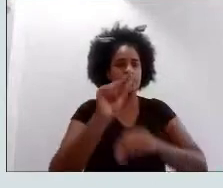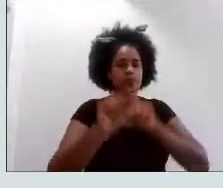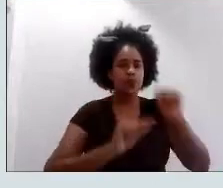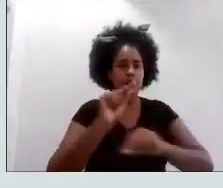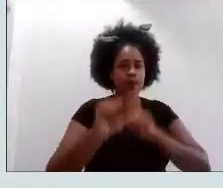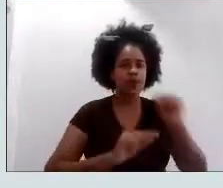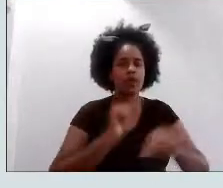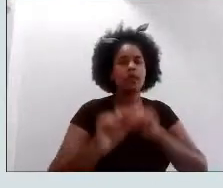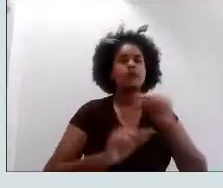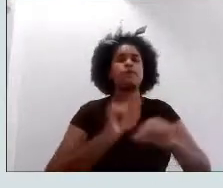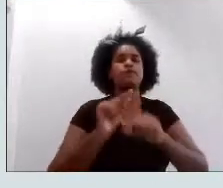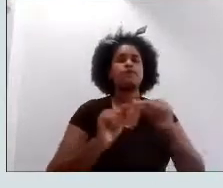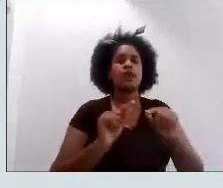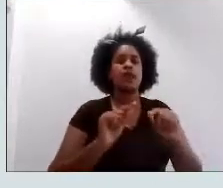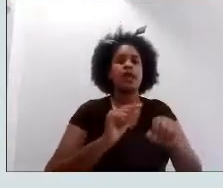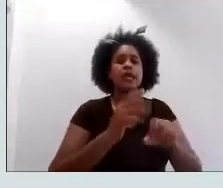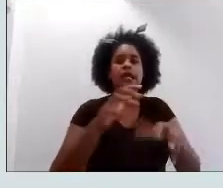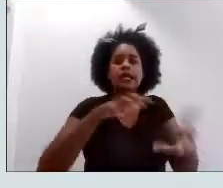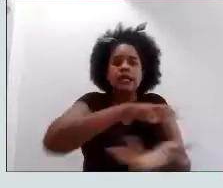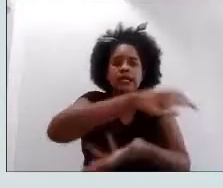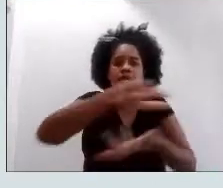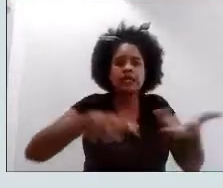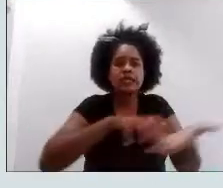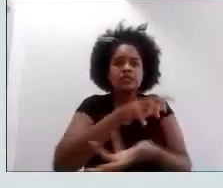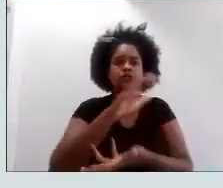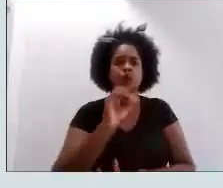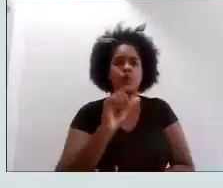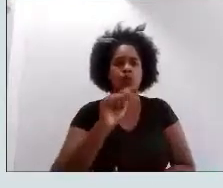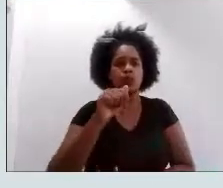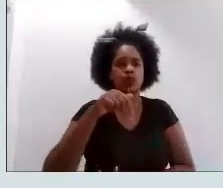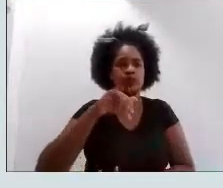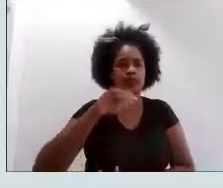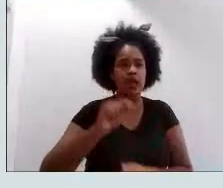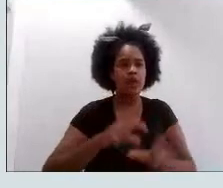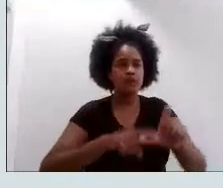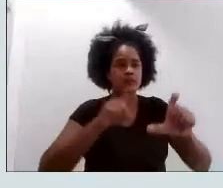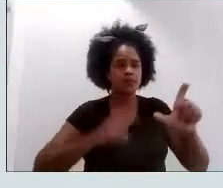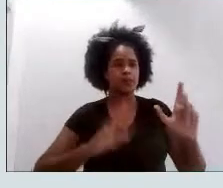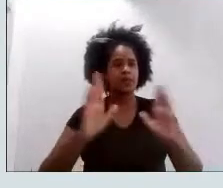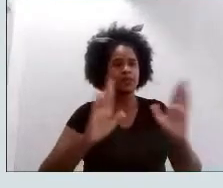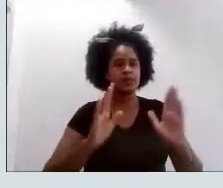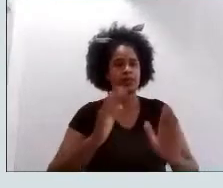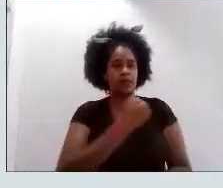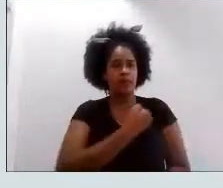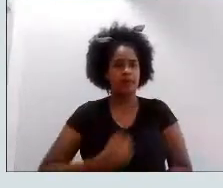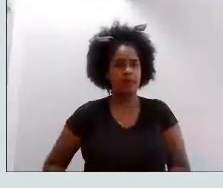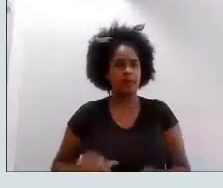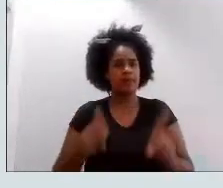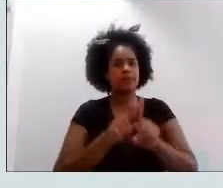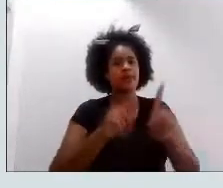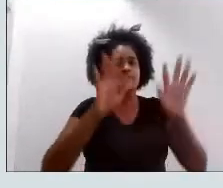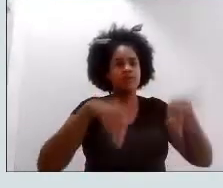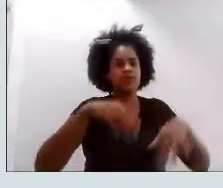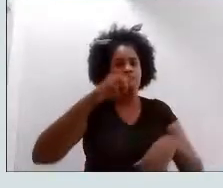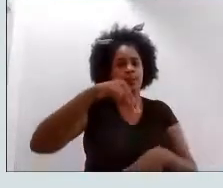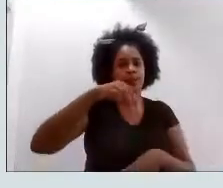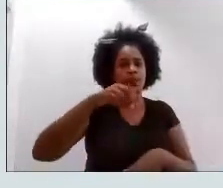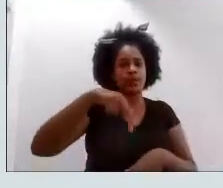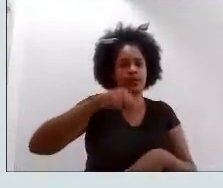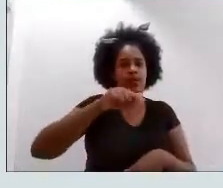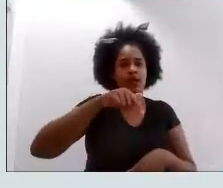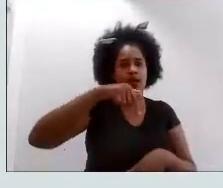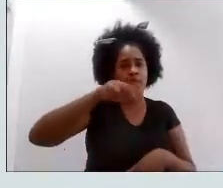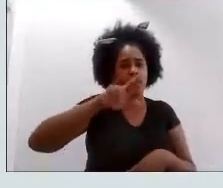fim da monarquia e o início do republicanismo no Brasil, e todo o